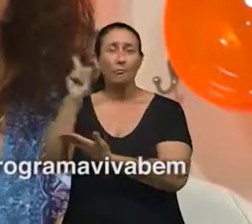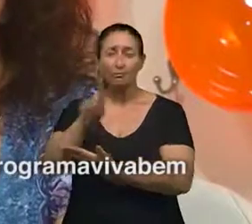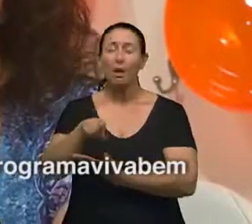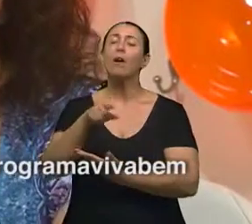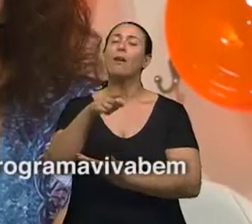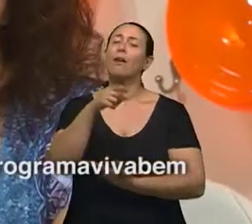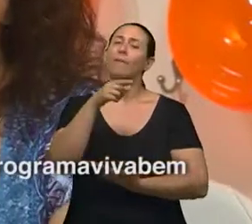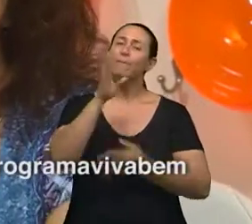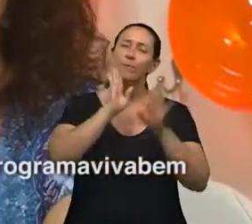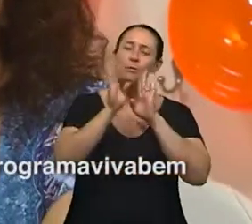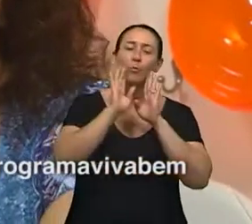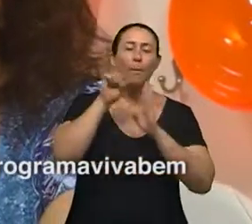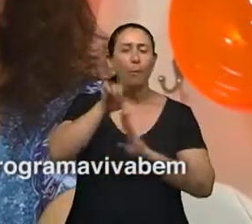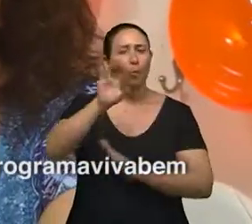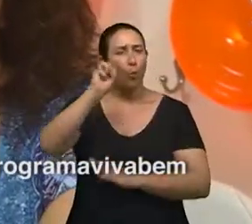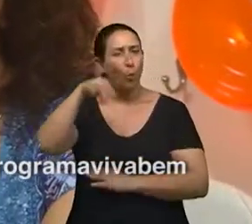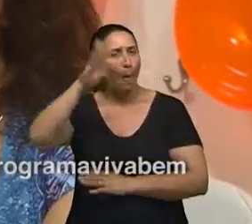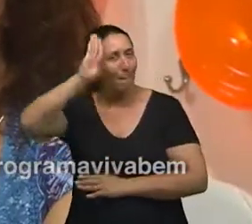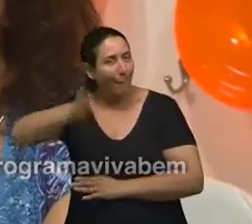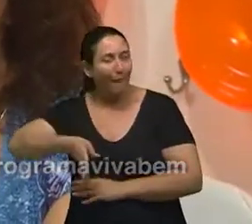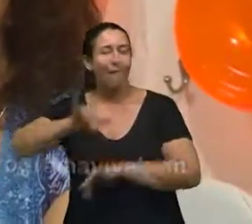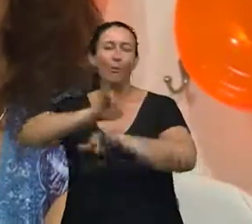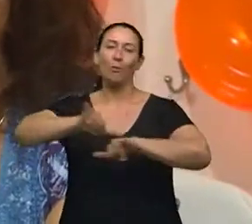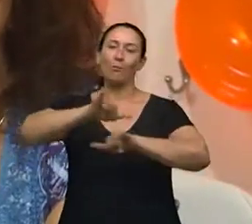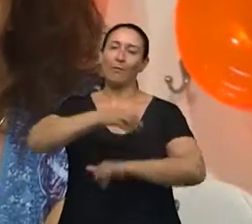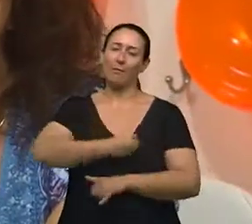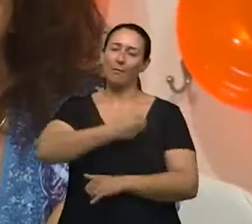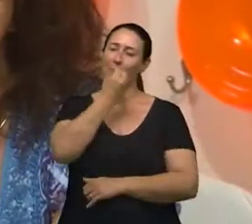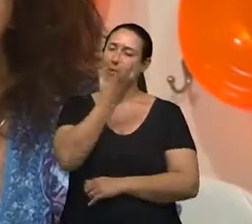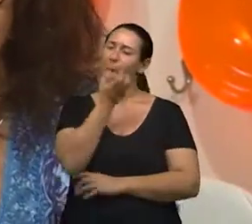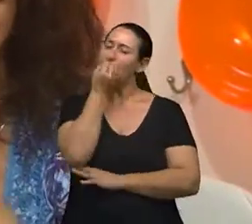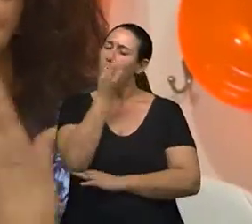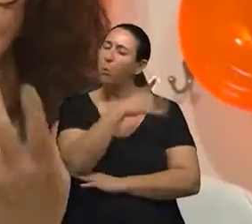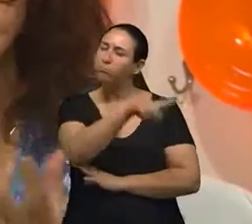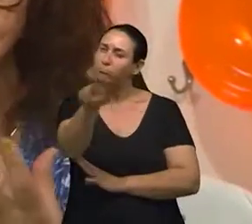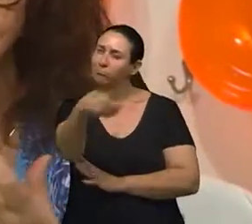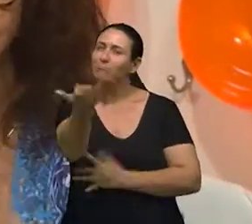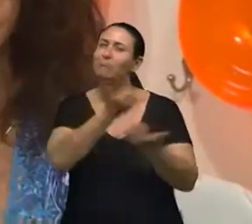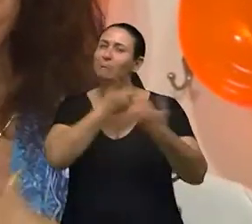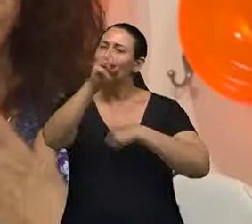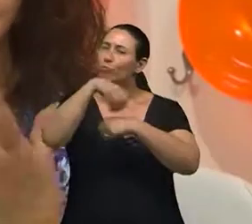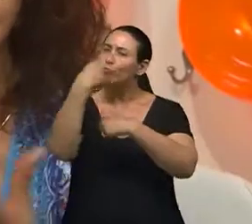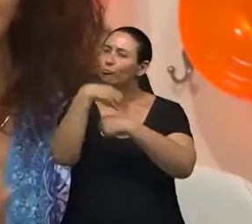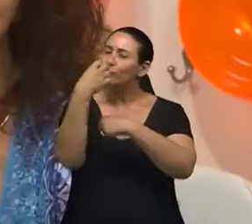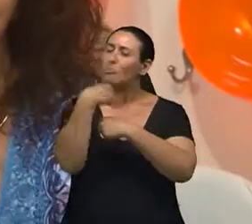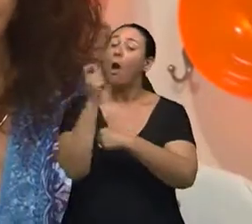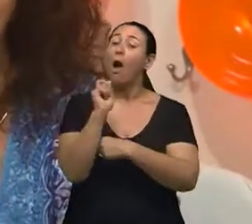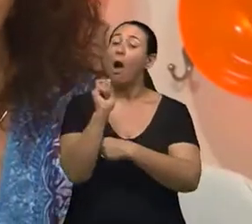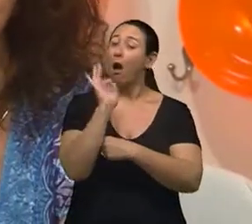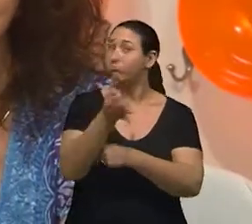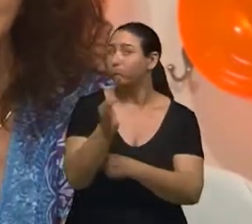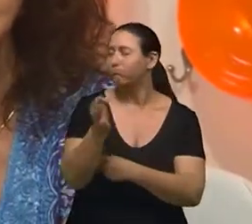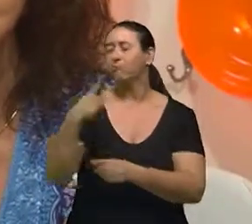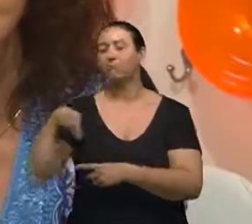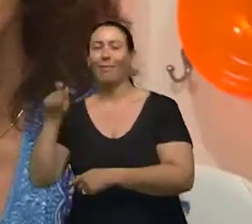facebook.com/programa Viva Bem. Como vocês fazem sempre, é maravilhoso ouvir vocês nesse sentido de que a gente está tendo essa comunicação direta,